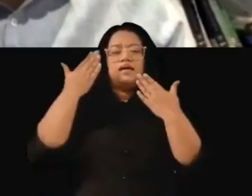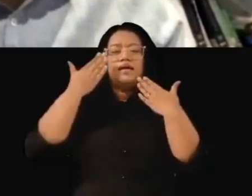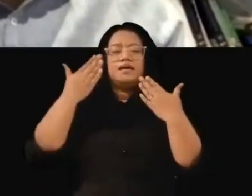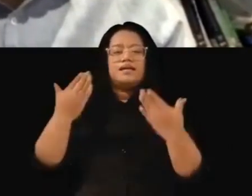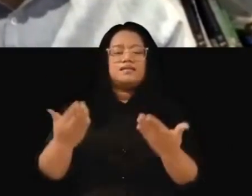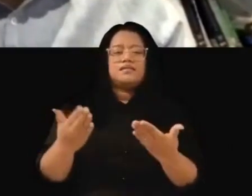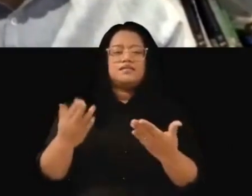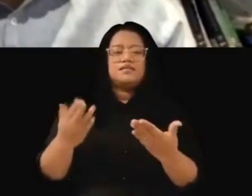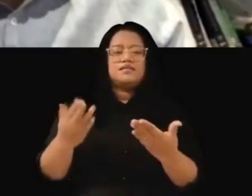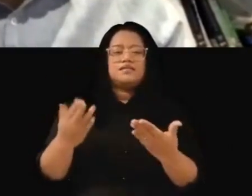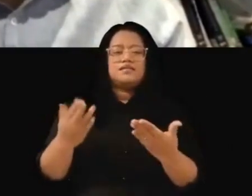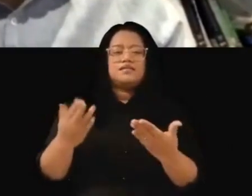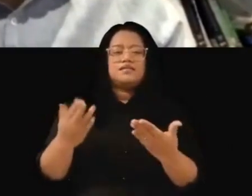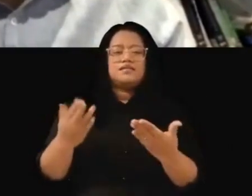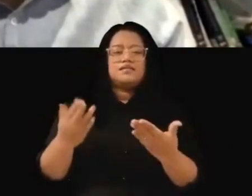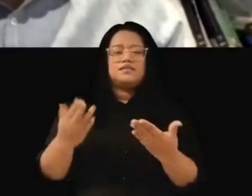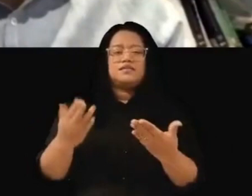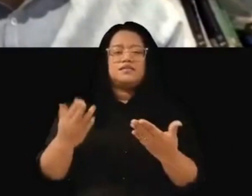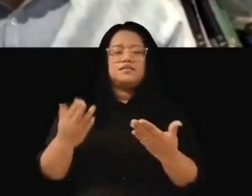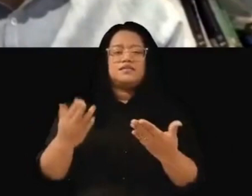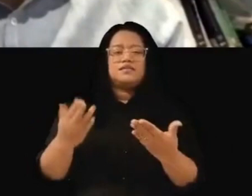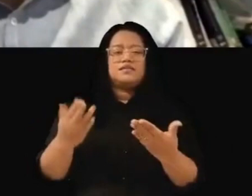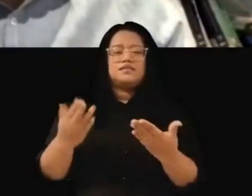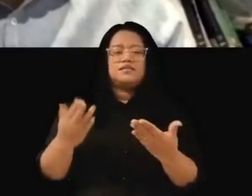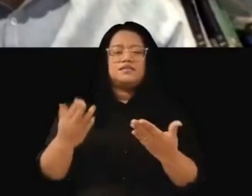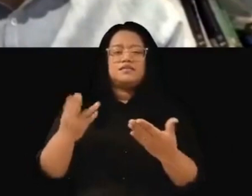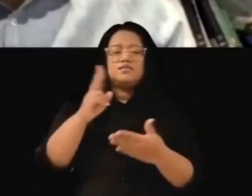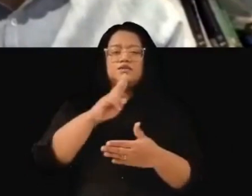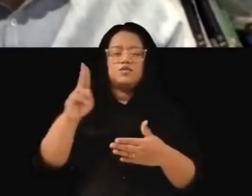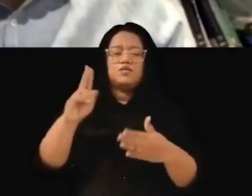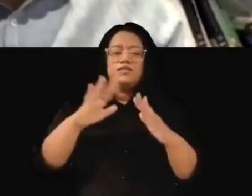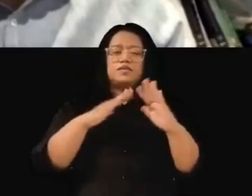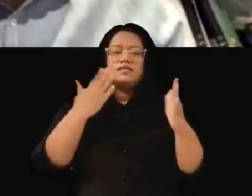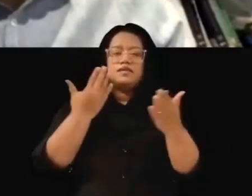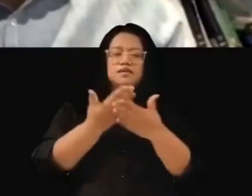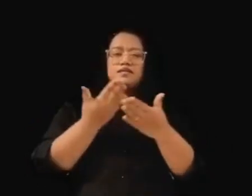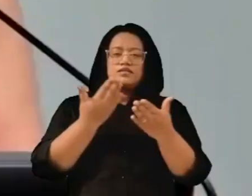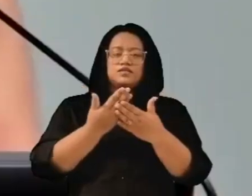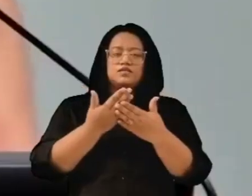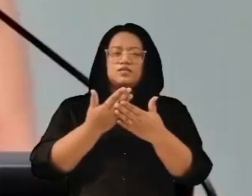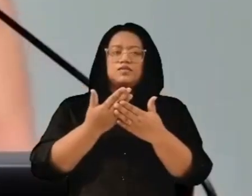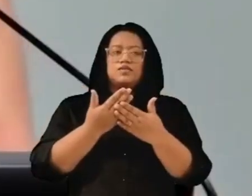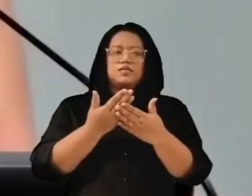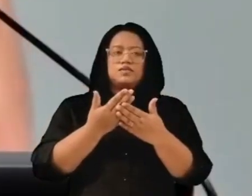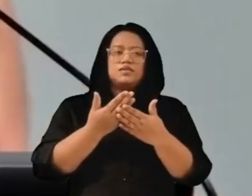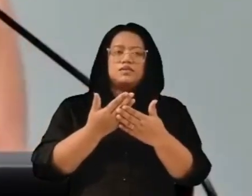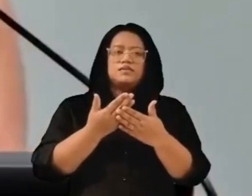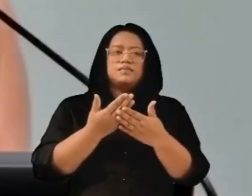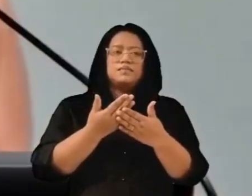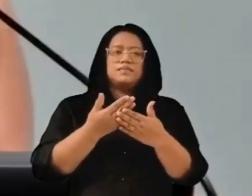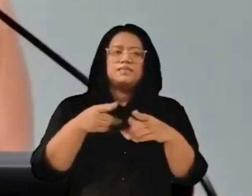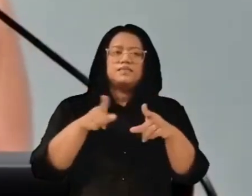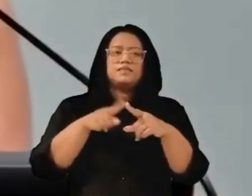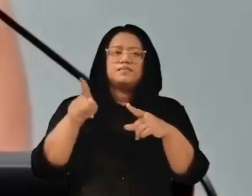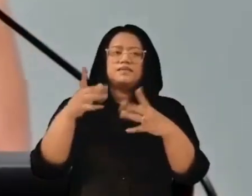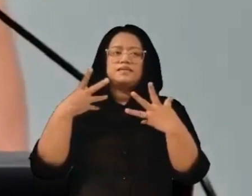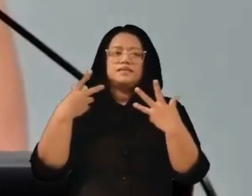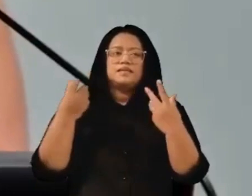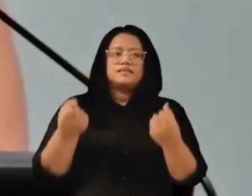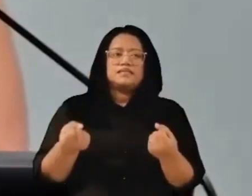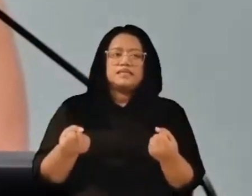Agradeço em nome da escola. A imagem retorna apenas para a doutora Raicler Baldresca. O senhor ter aceito